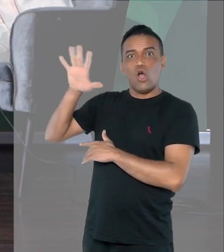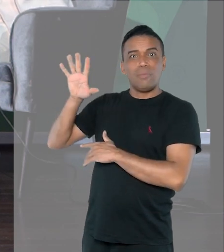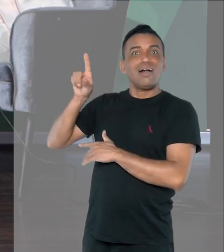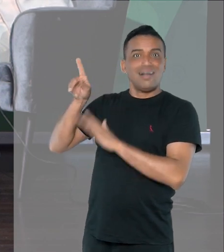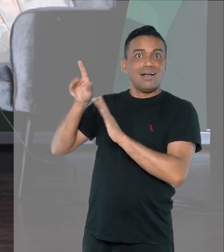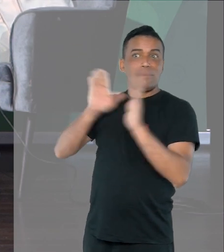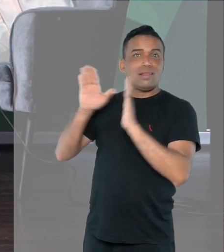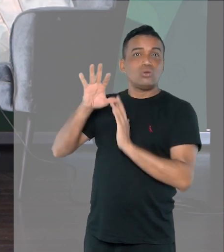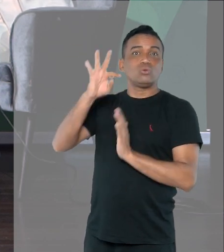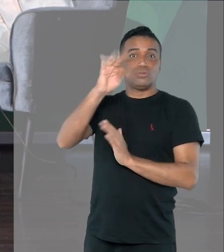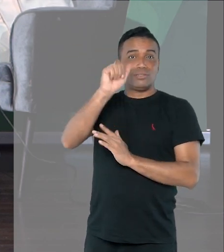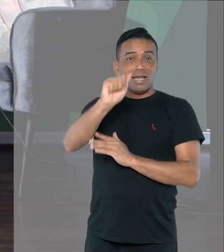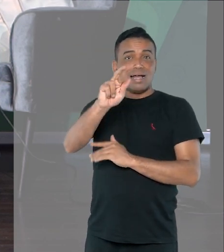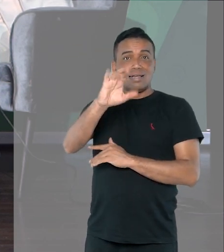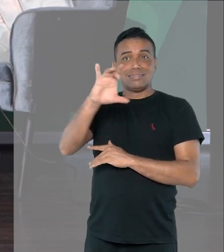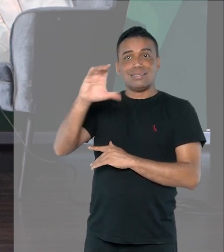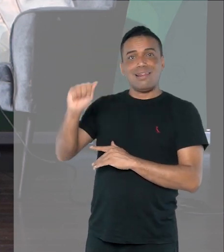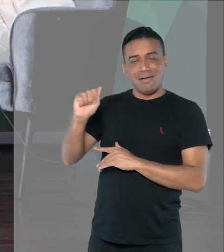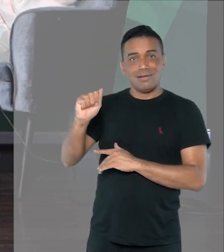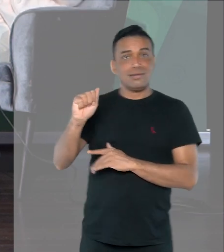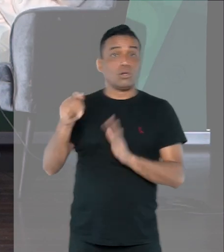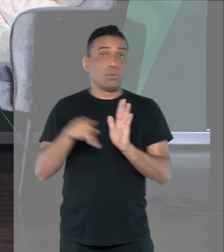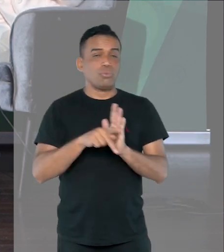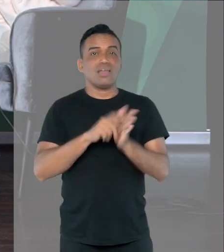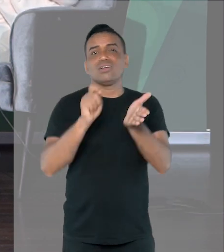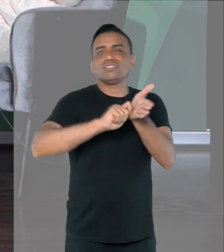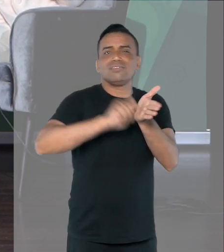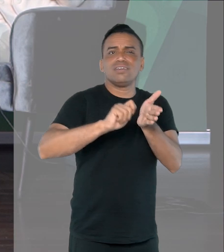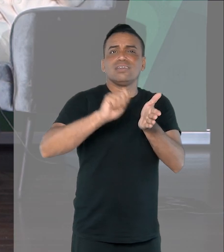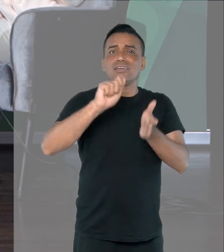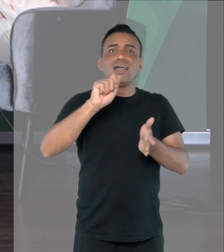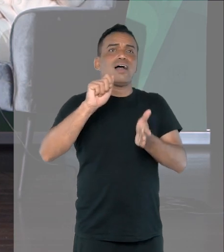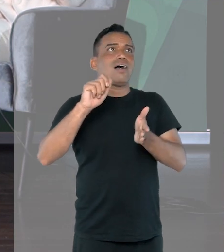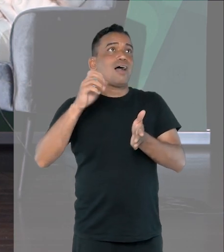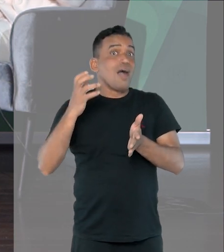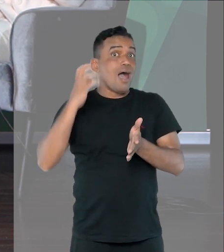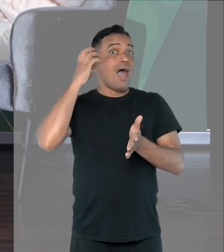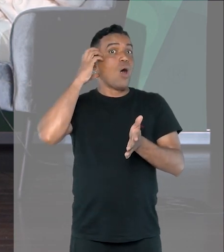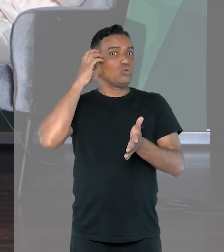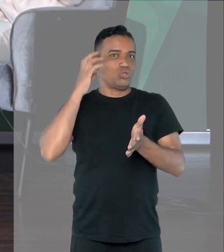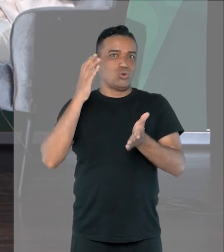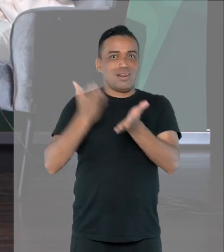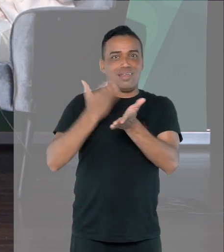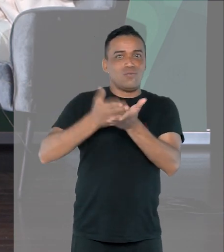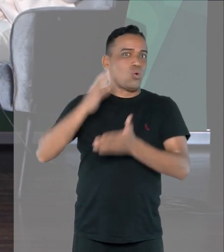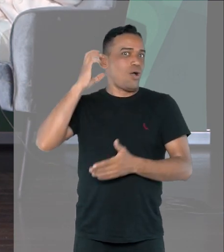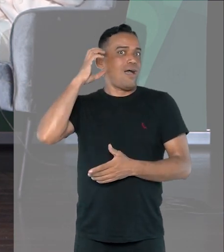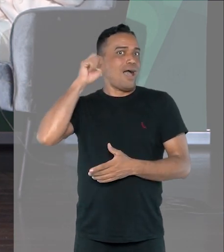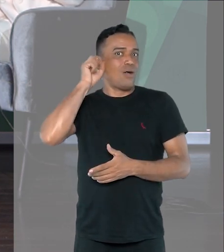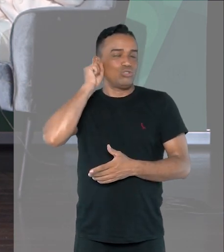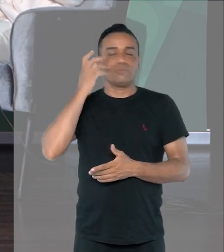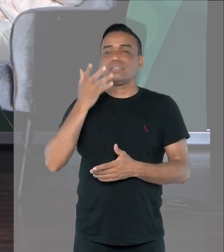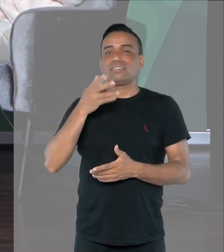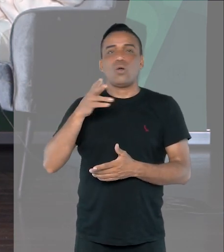a Tarsila para um audiobook durante o Covid. Então, o único acesso que eu tinha era aos jornais, que ninguém nunca tinha